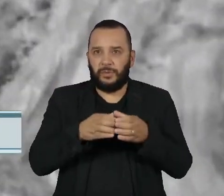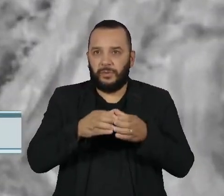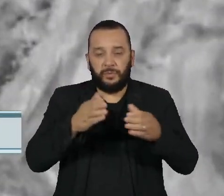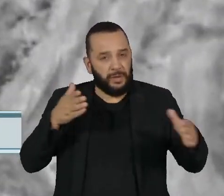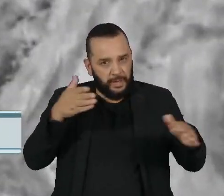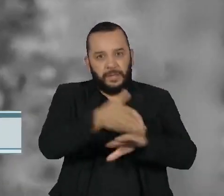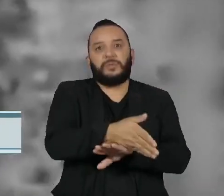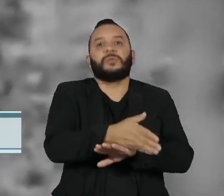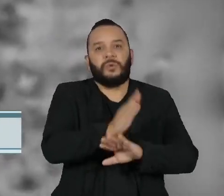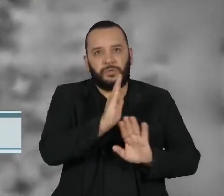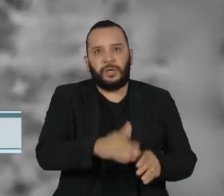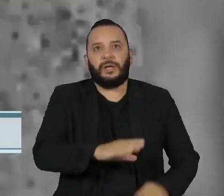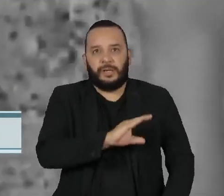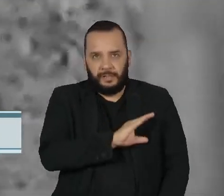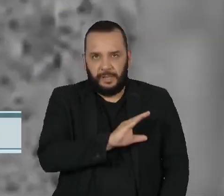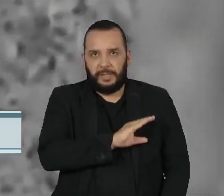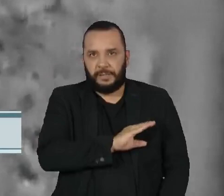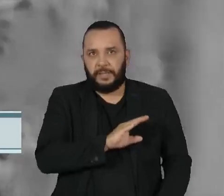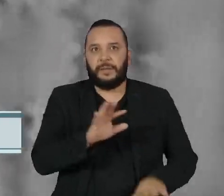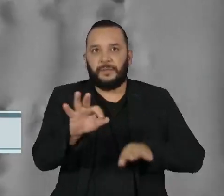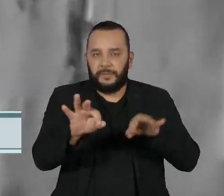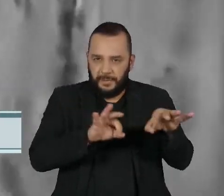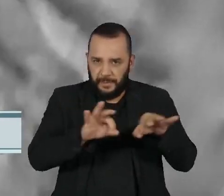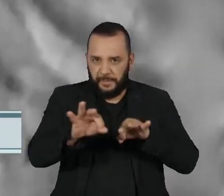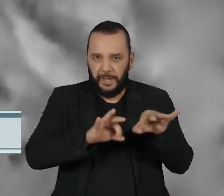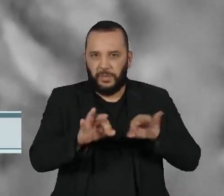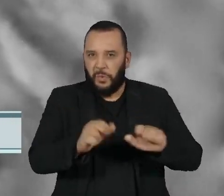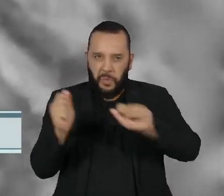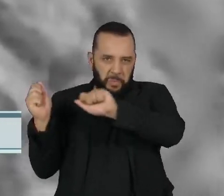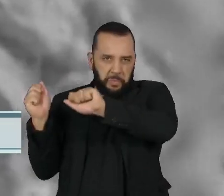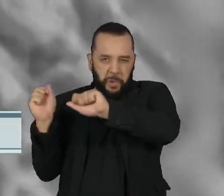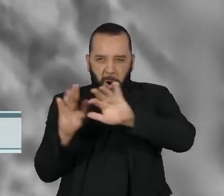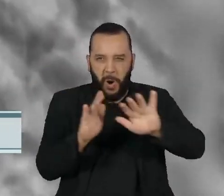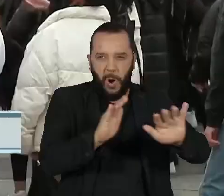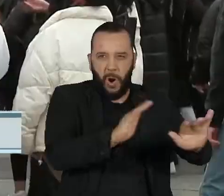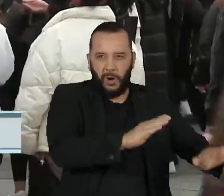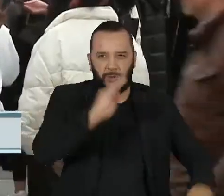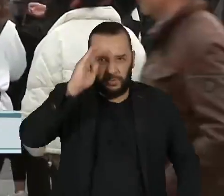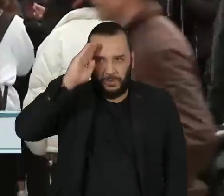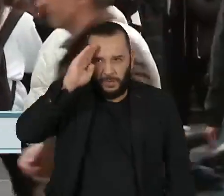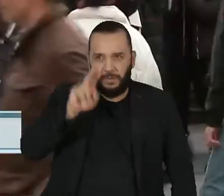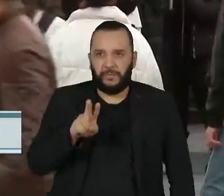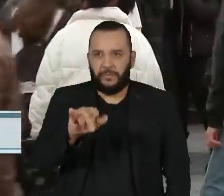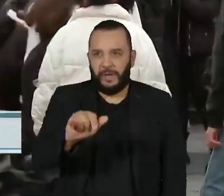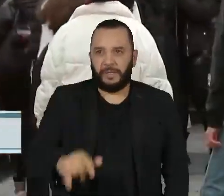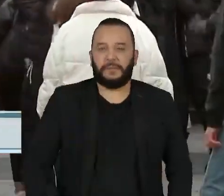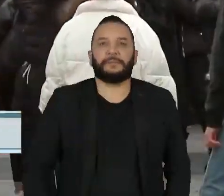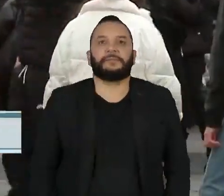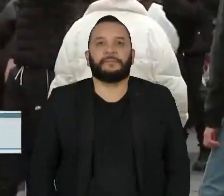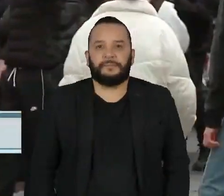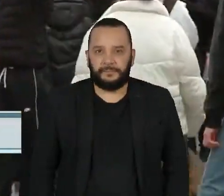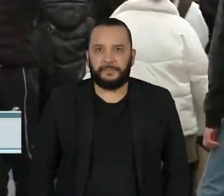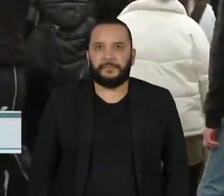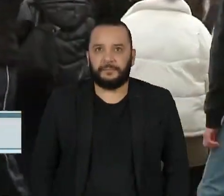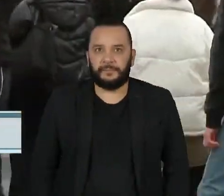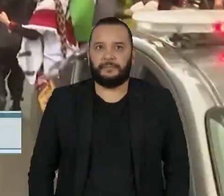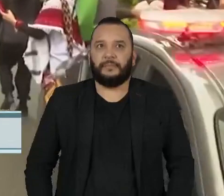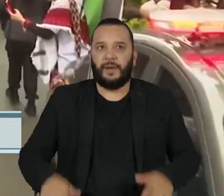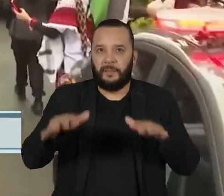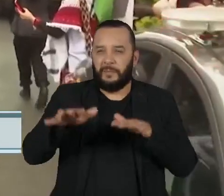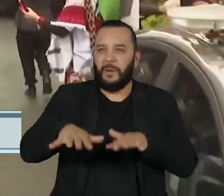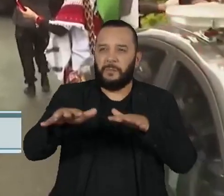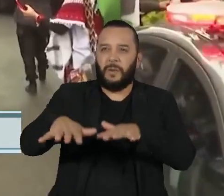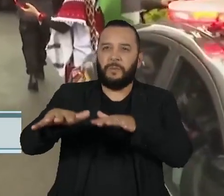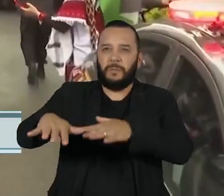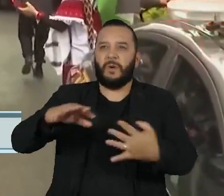pequeno número preparando a entrada de um contingente maior de soldados manifestantes ao